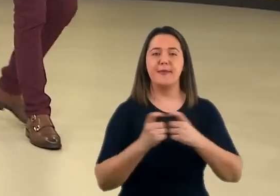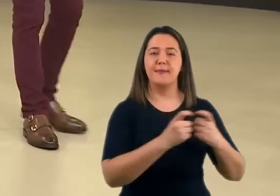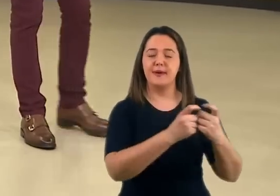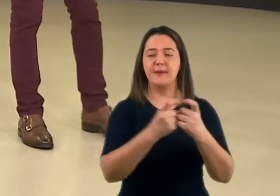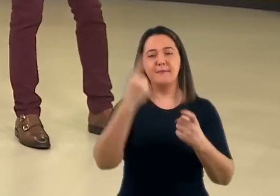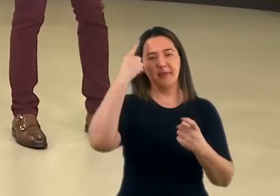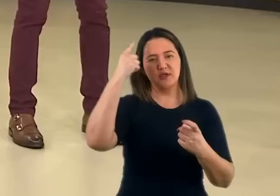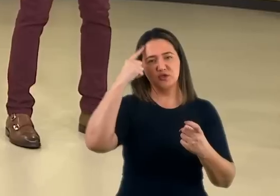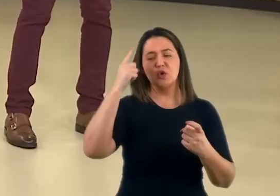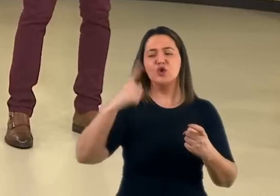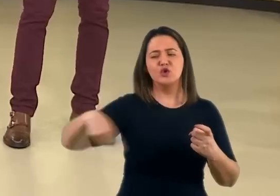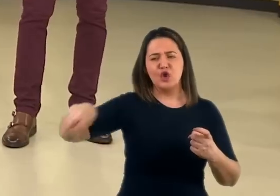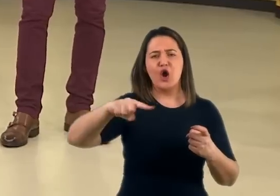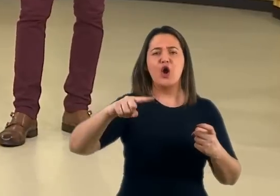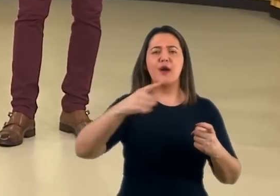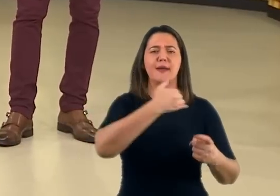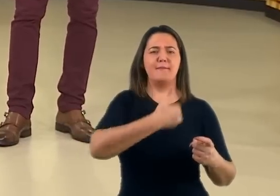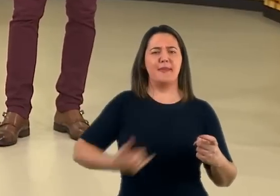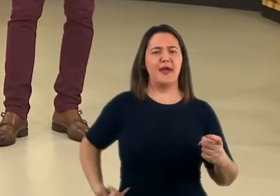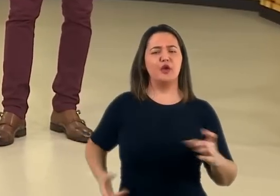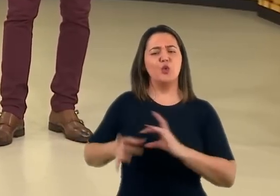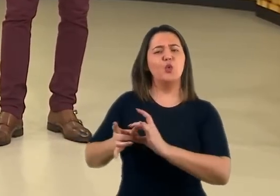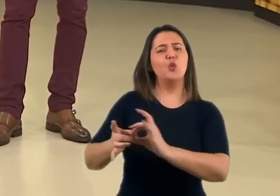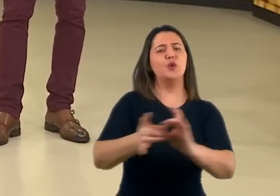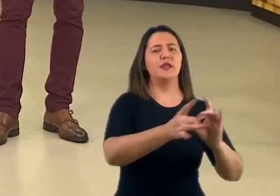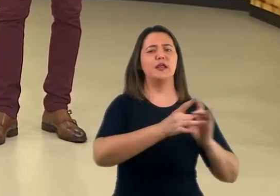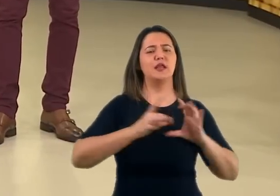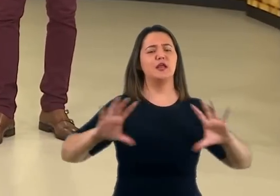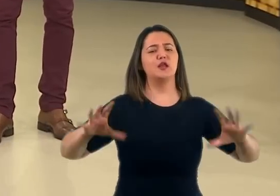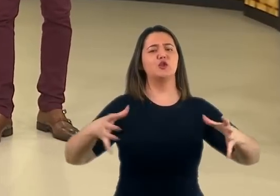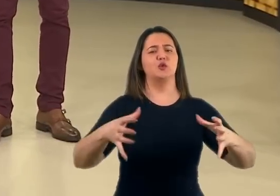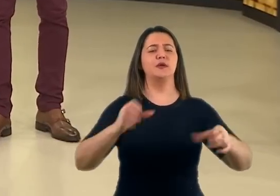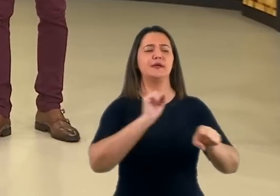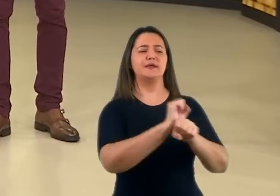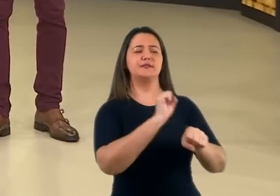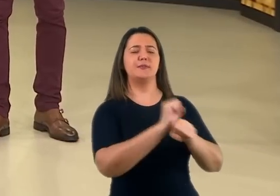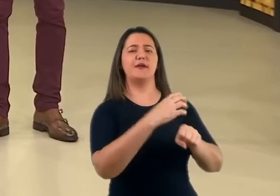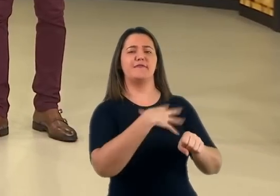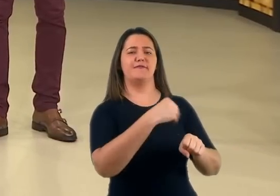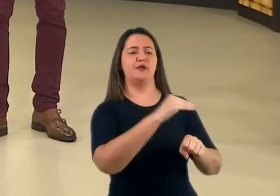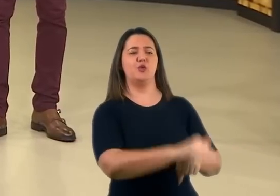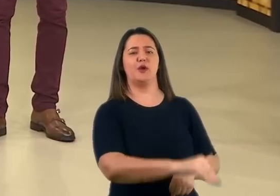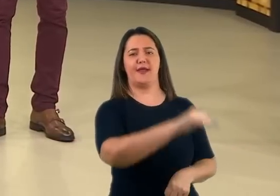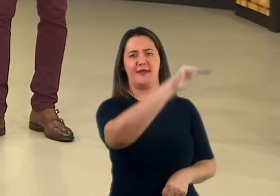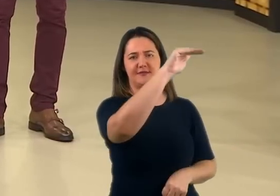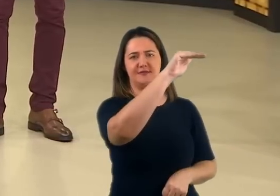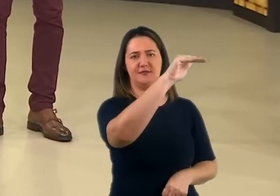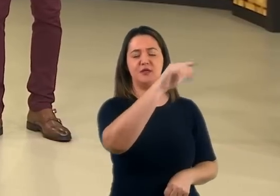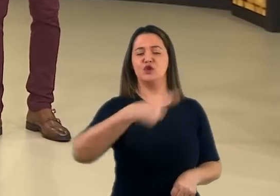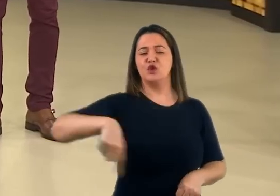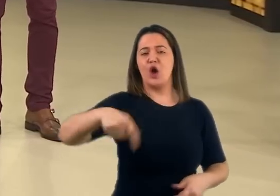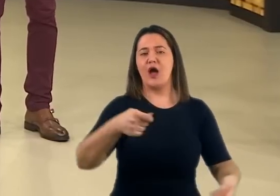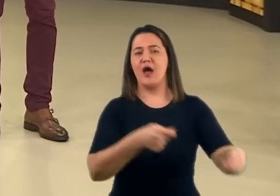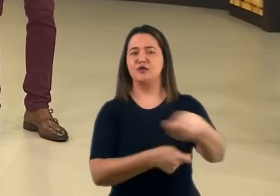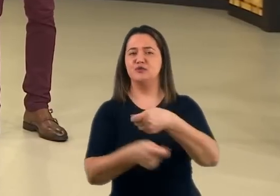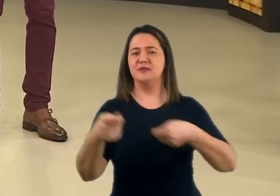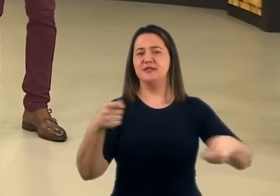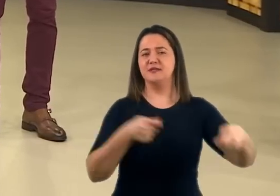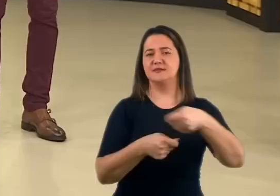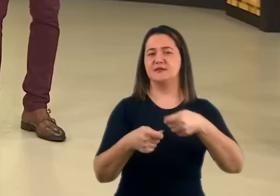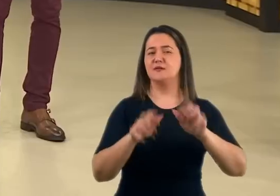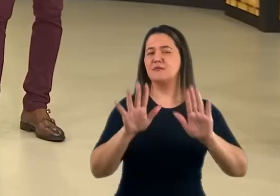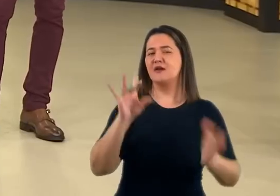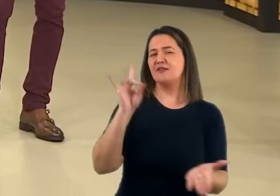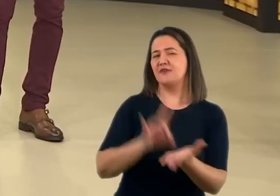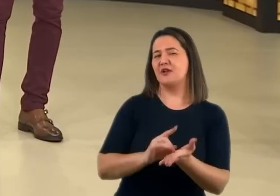manter unificado o Império de Alexandre, esperando pelo seu herdeiro enquanto eles o administravam. Mas,